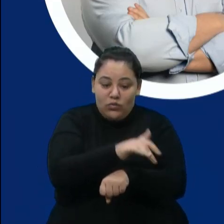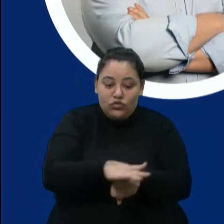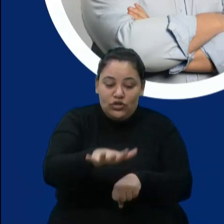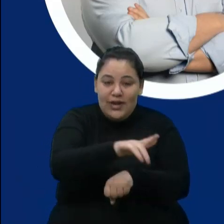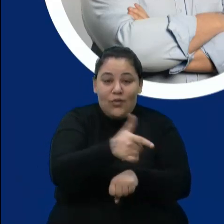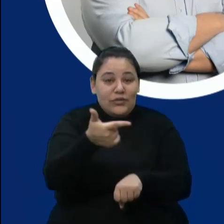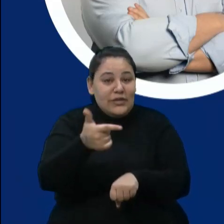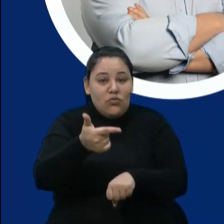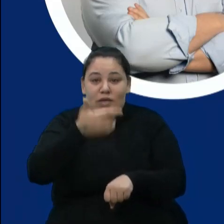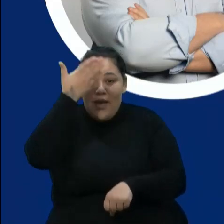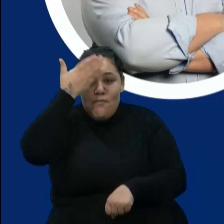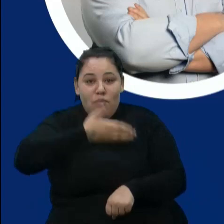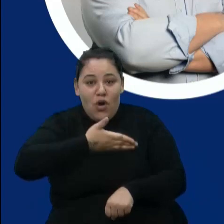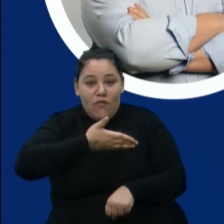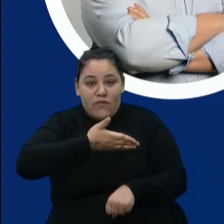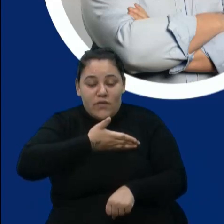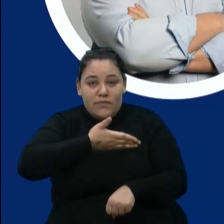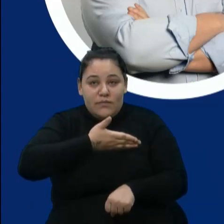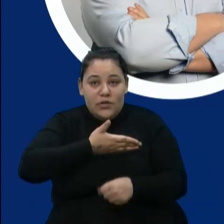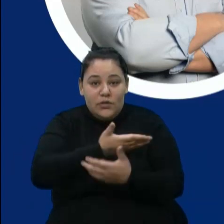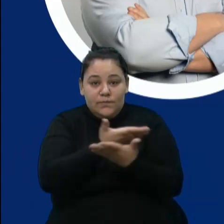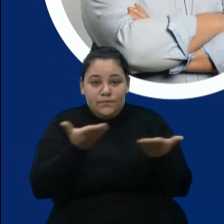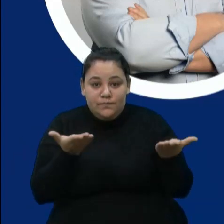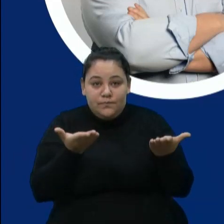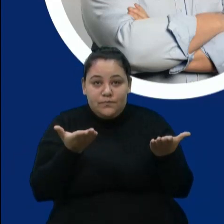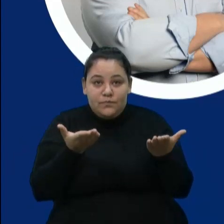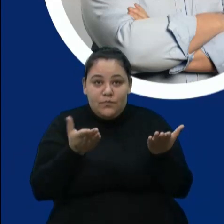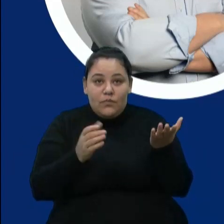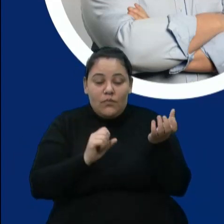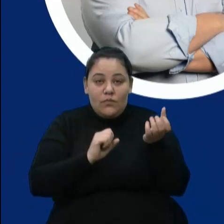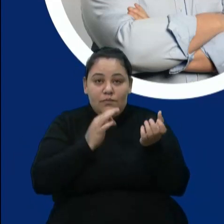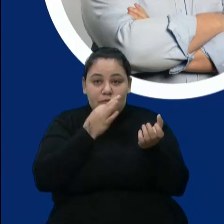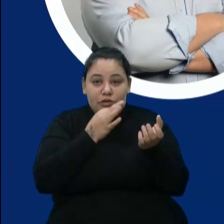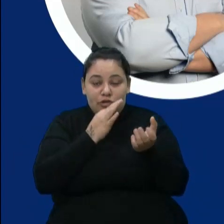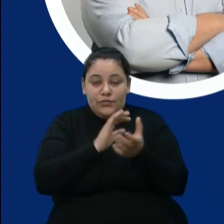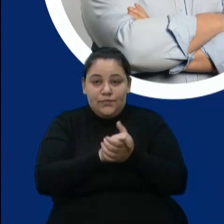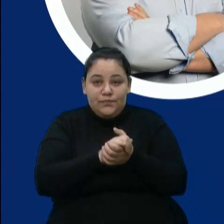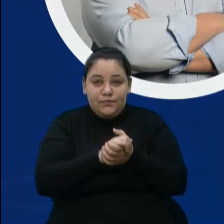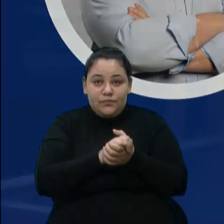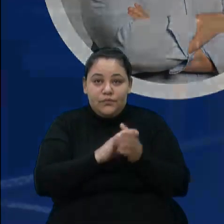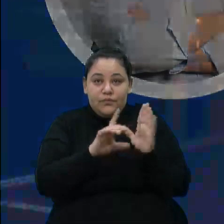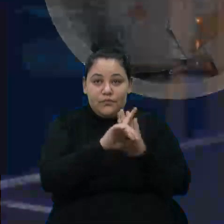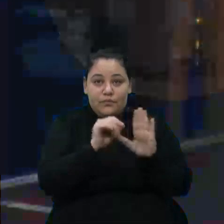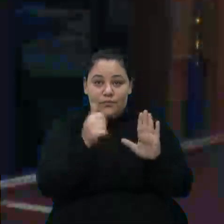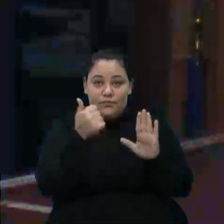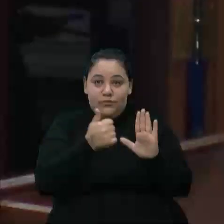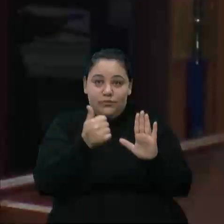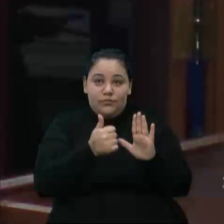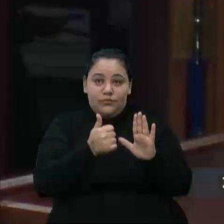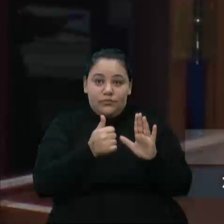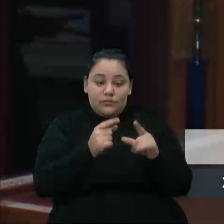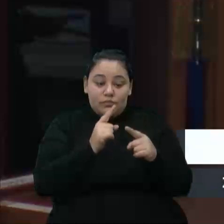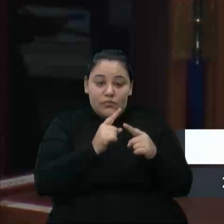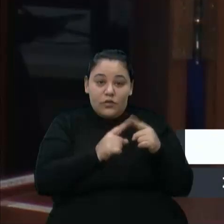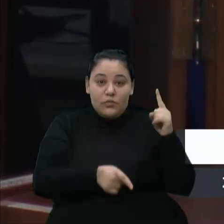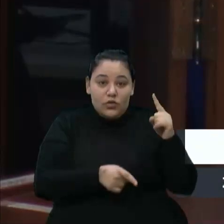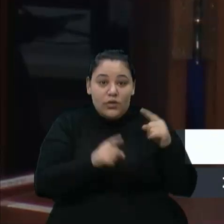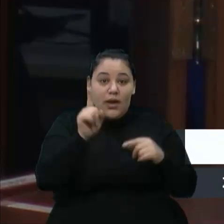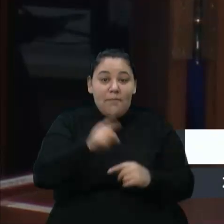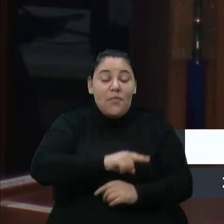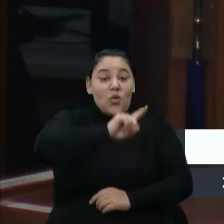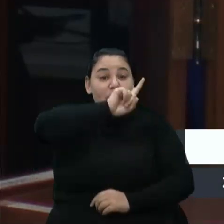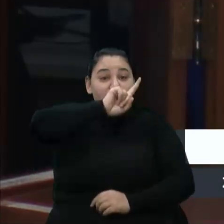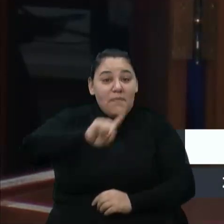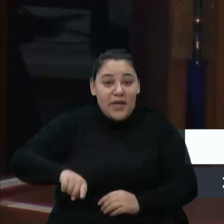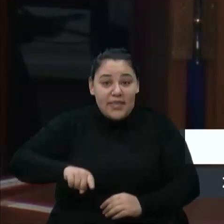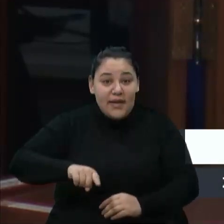de origem no âmbito no município de Caxias do Sul e outras providências. Artigo 1º. Fica proibida a aquisição, a